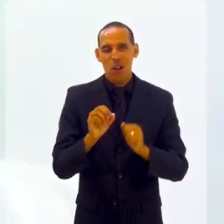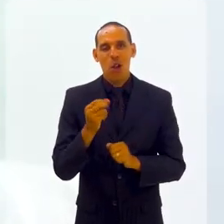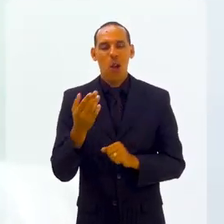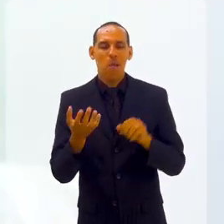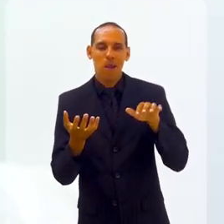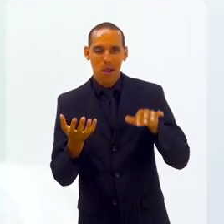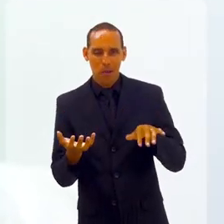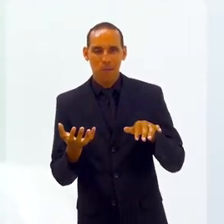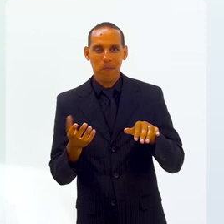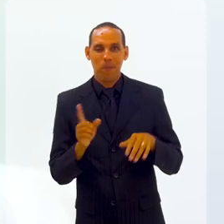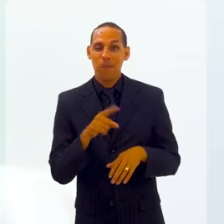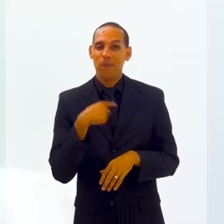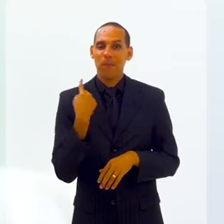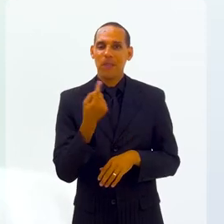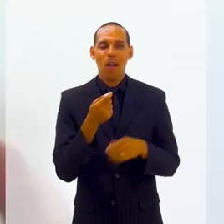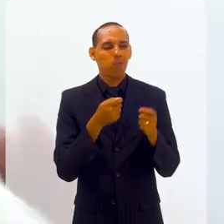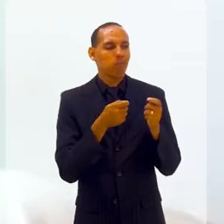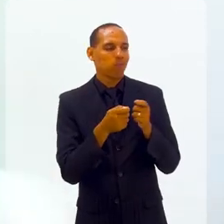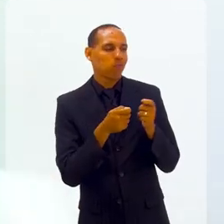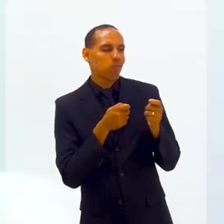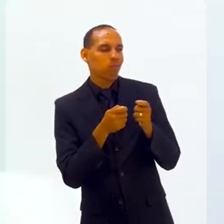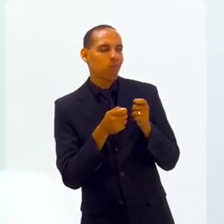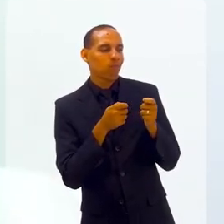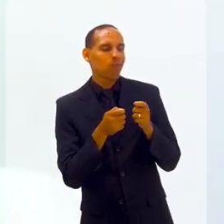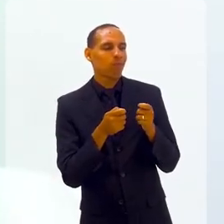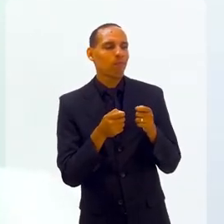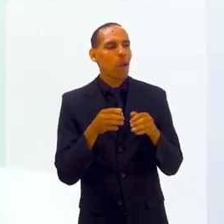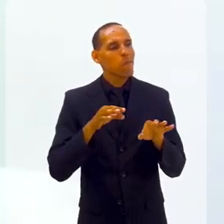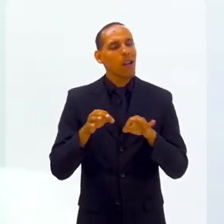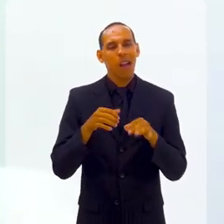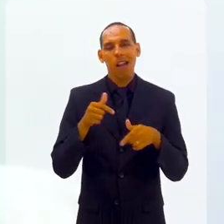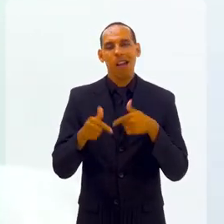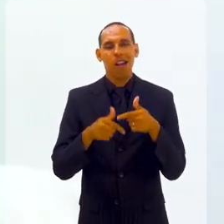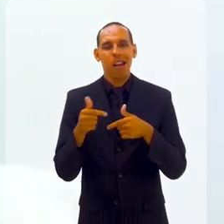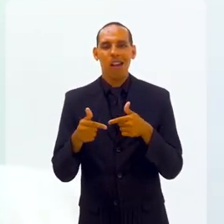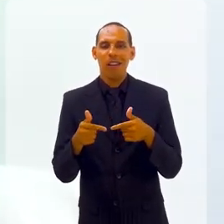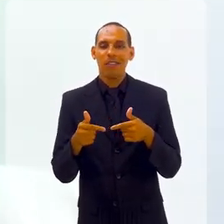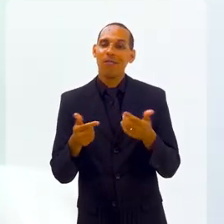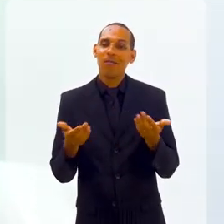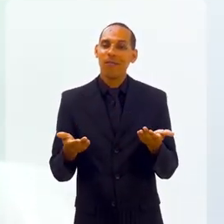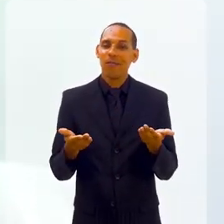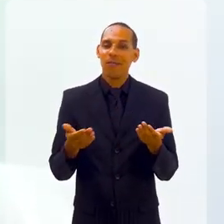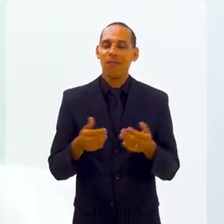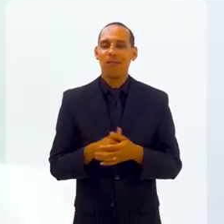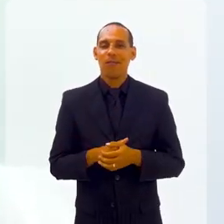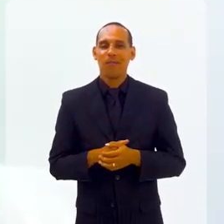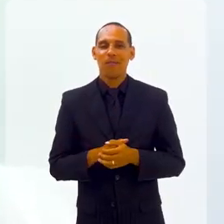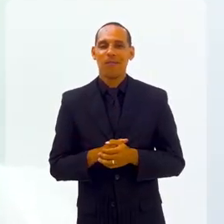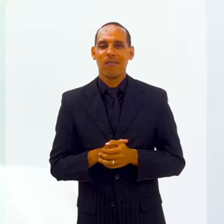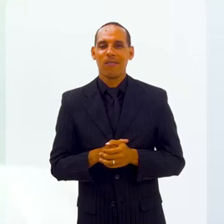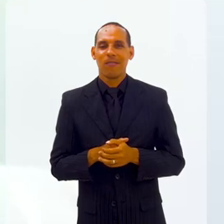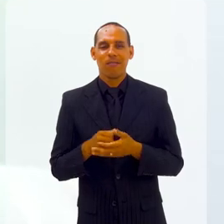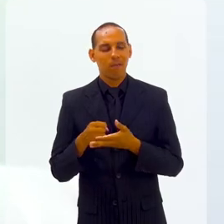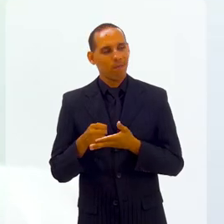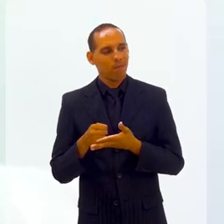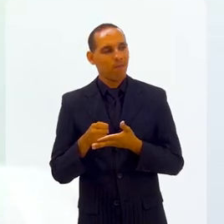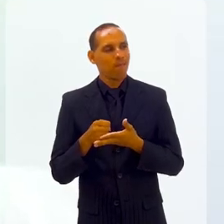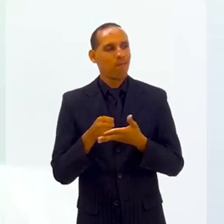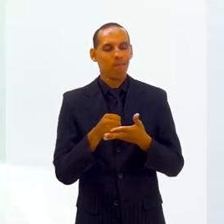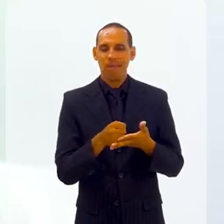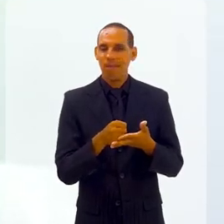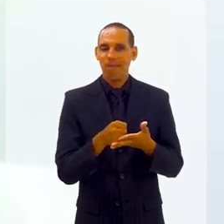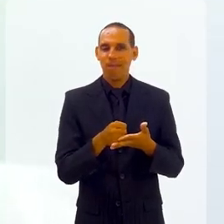assessor né o parlamentar e a gente tem uma negociação desse plano de trabalho e a gente coloca